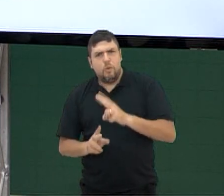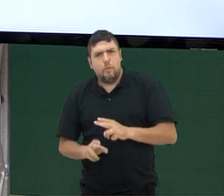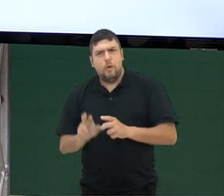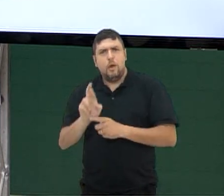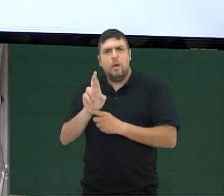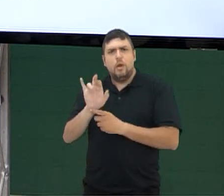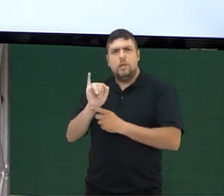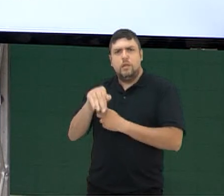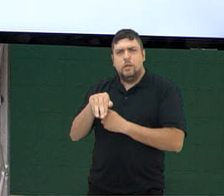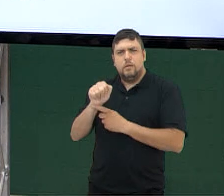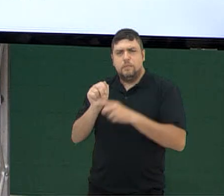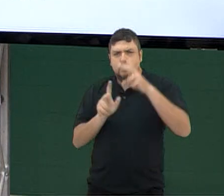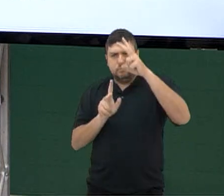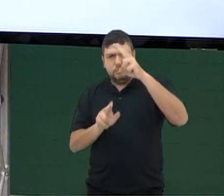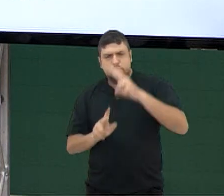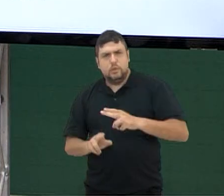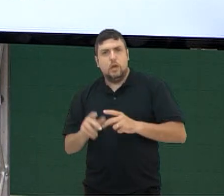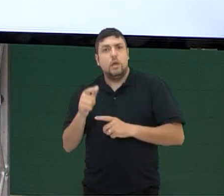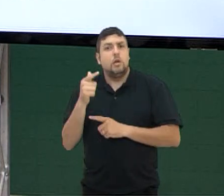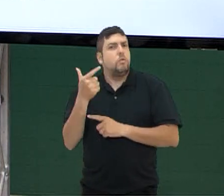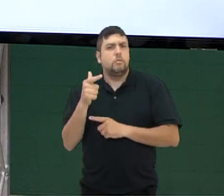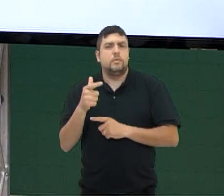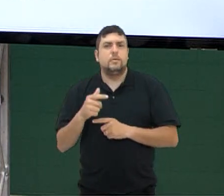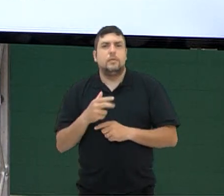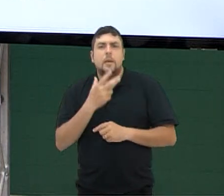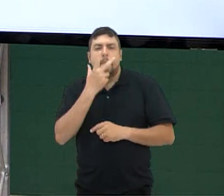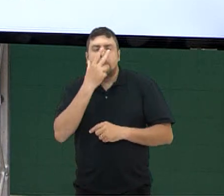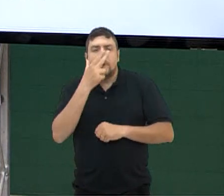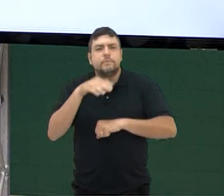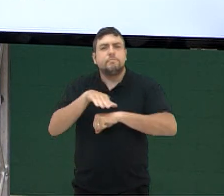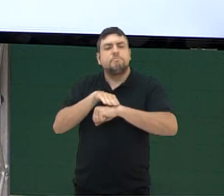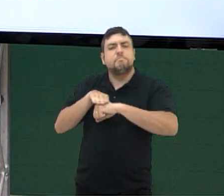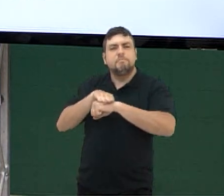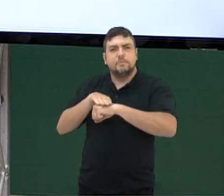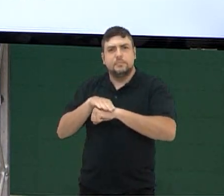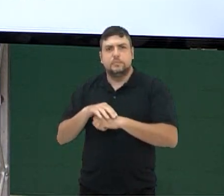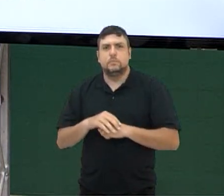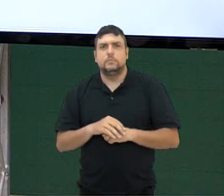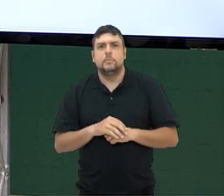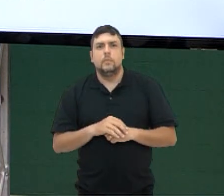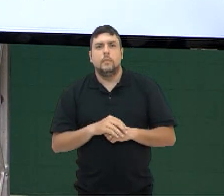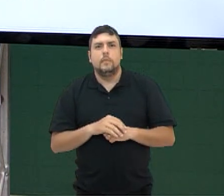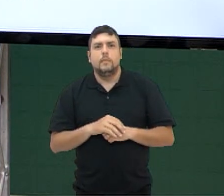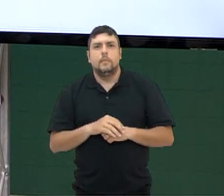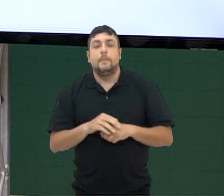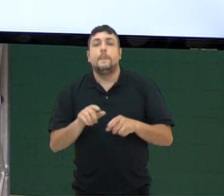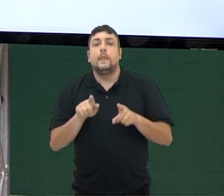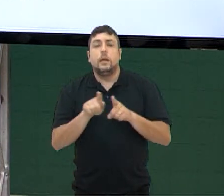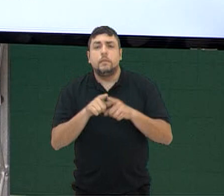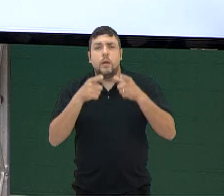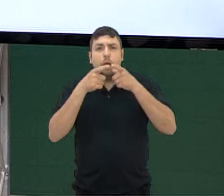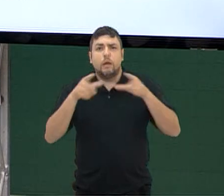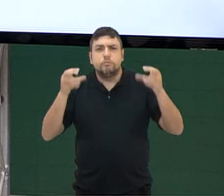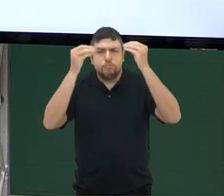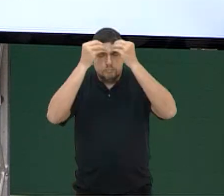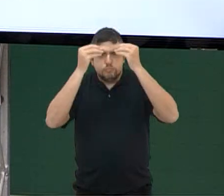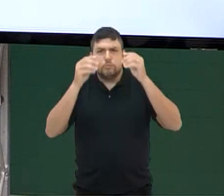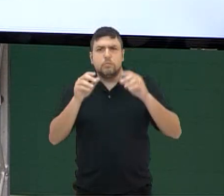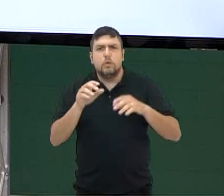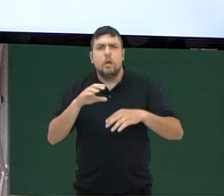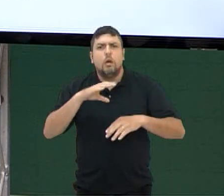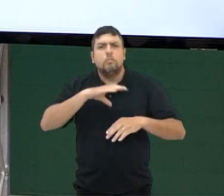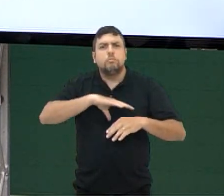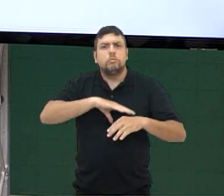a linguagem é fluida, quase como uma prosa, né? A linguagem, ele não tem nenhum rebuscamento. É uma